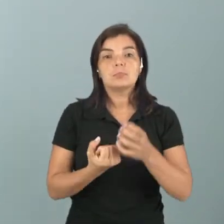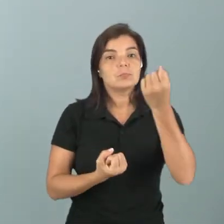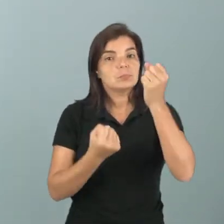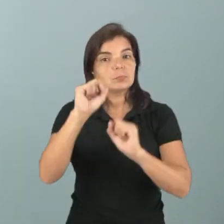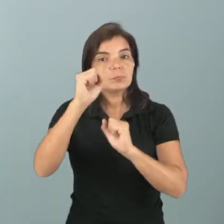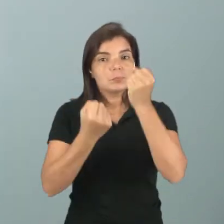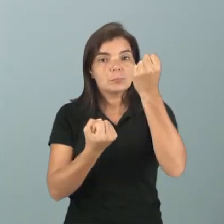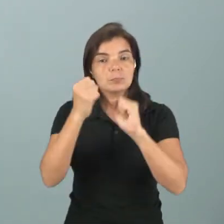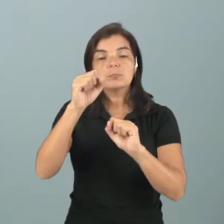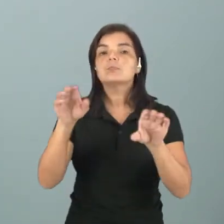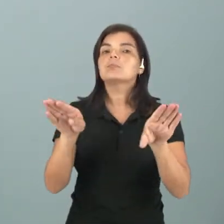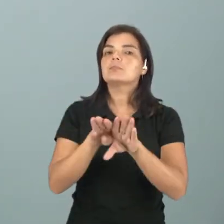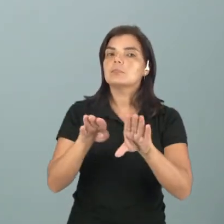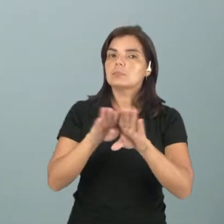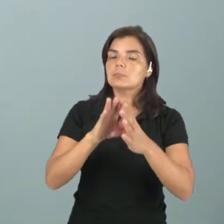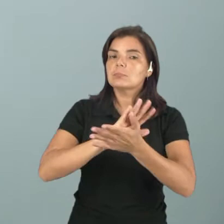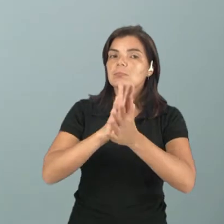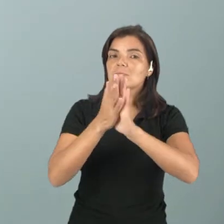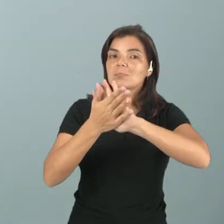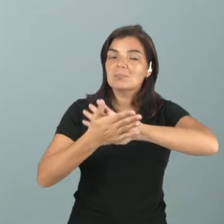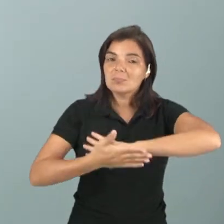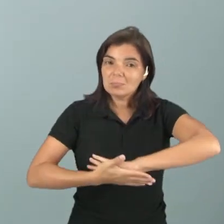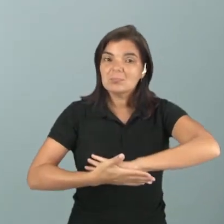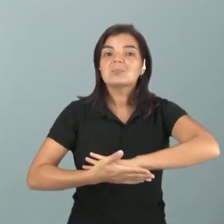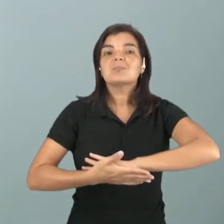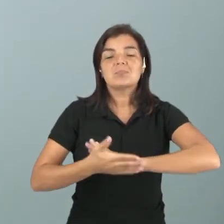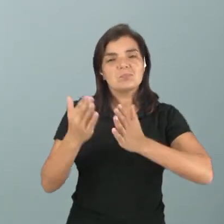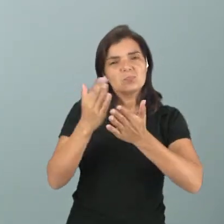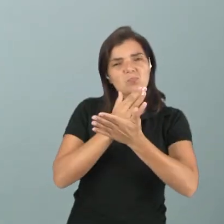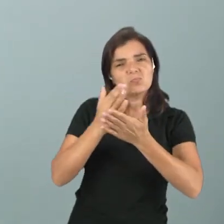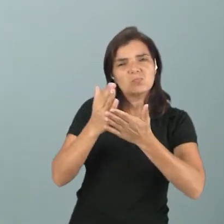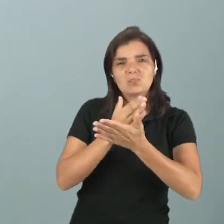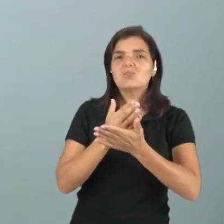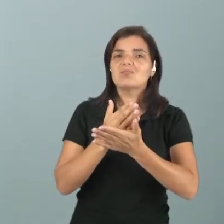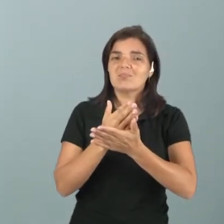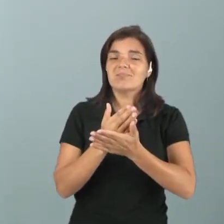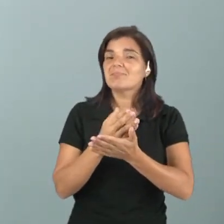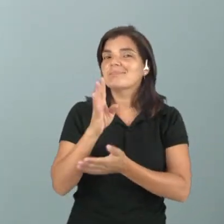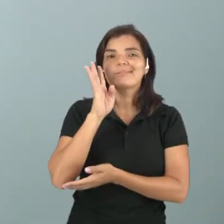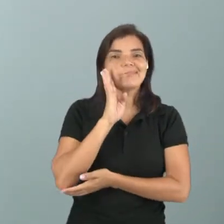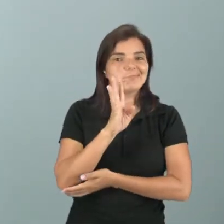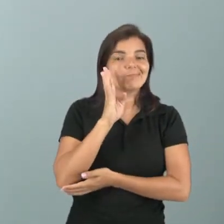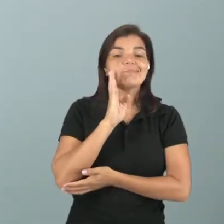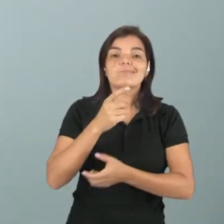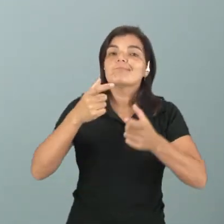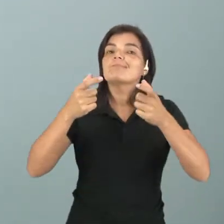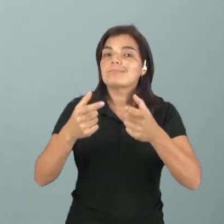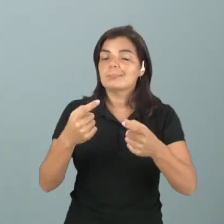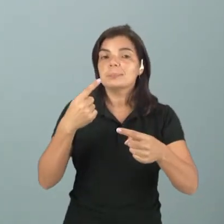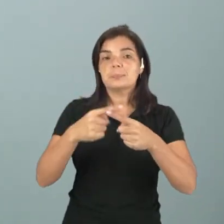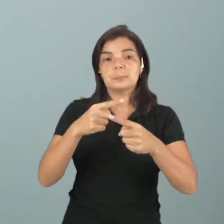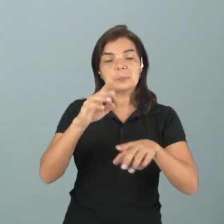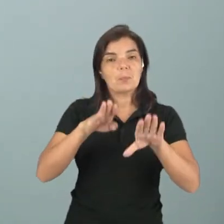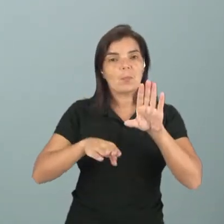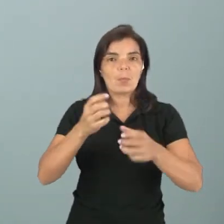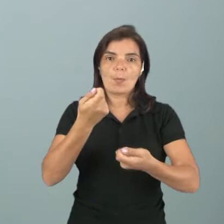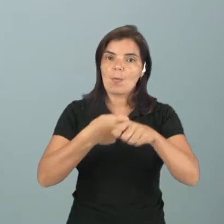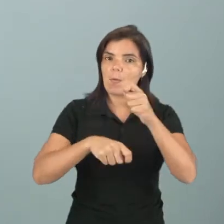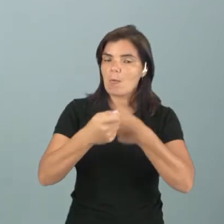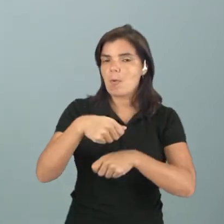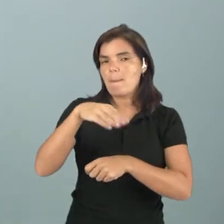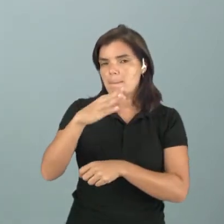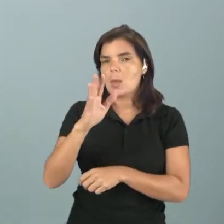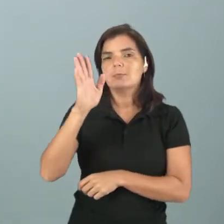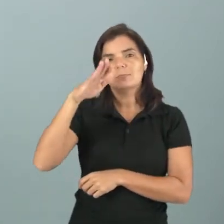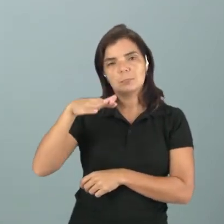indústrias que acabam agindo por algumas vias que não são tão legais para o ambiente, porque às vezes economicamente é mais barato